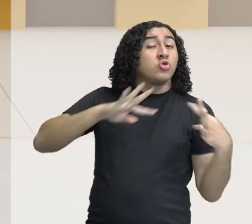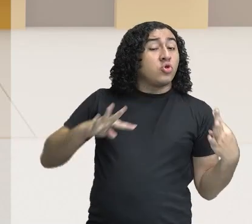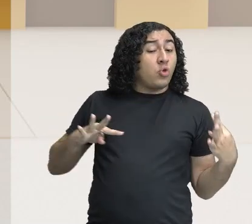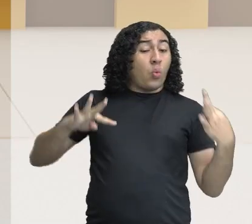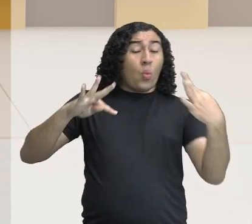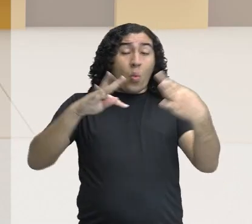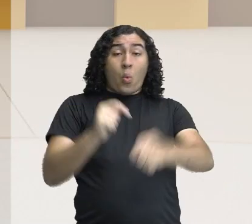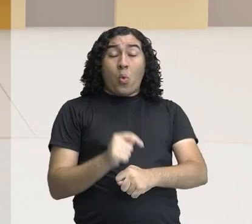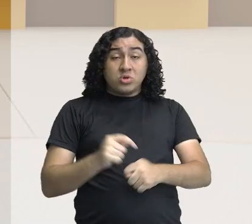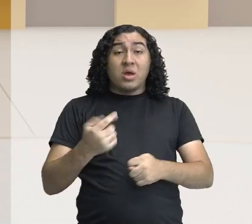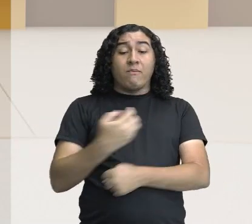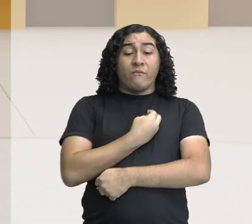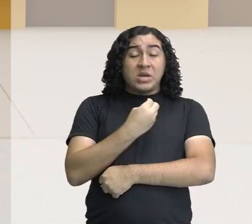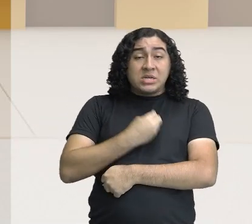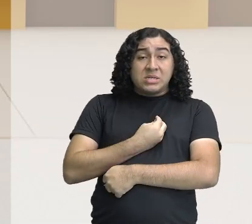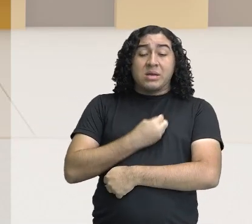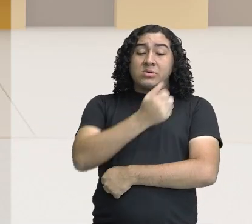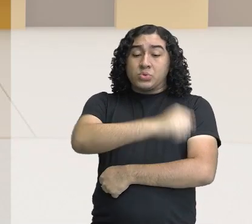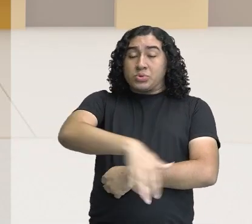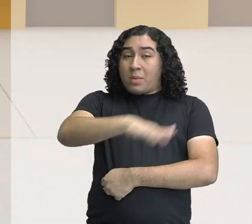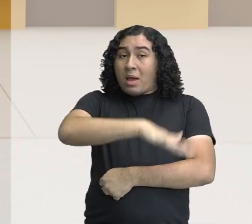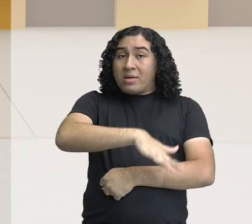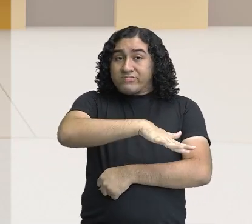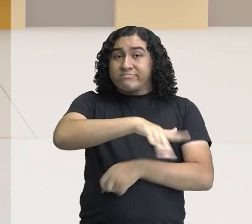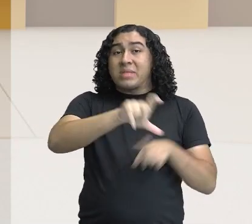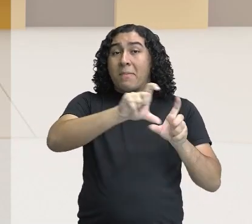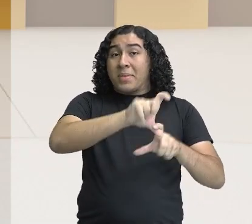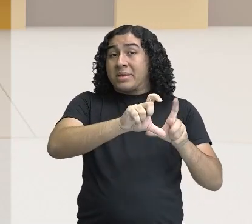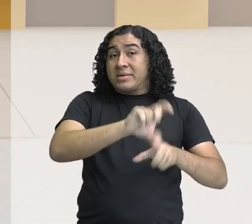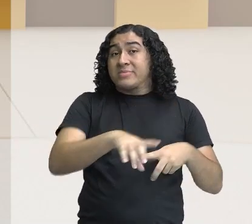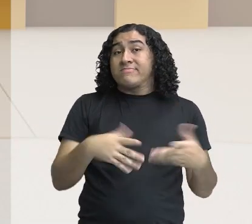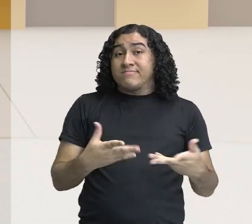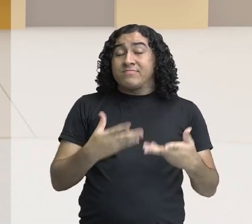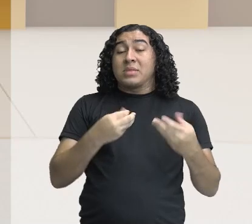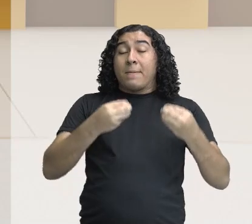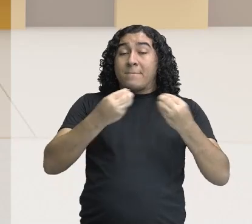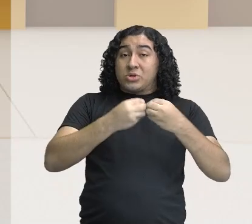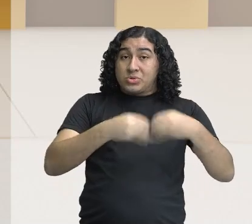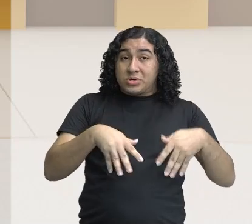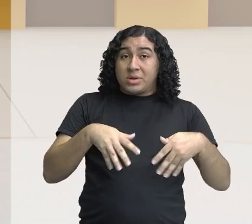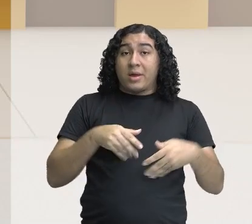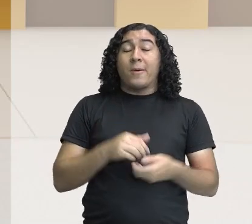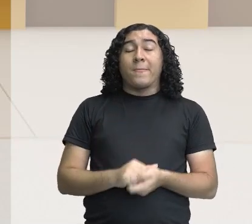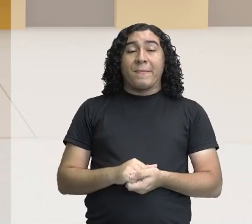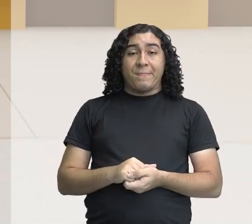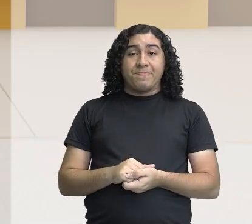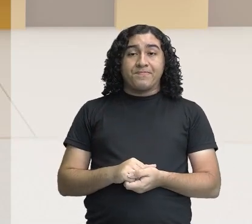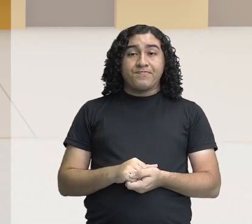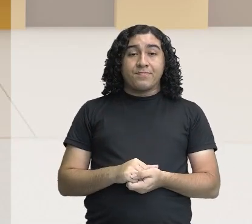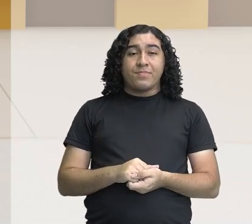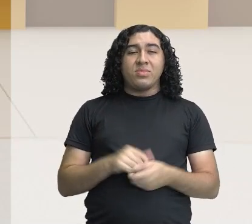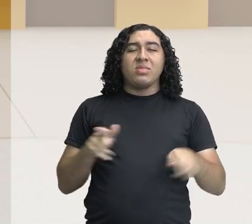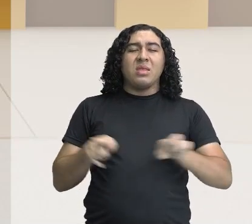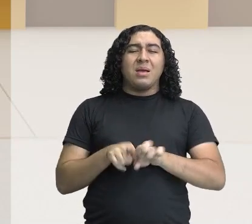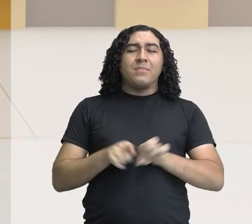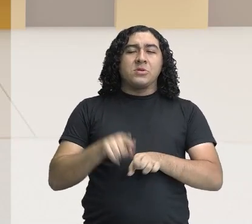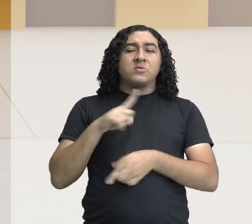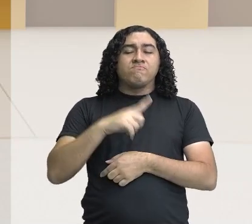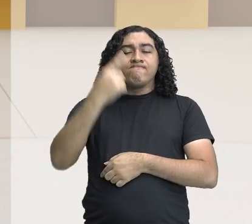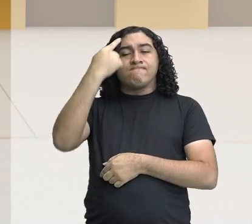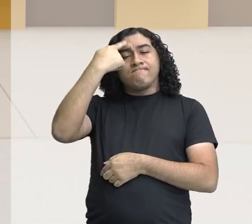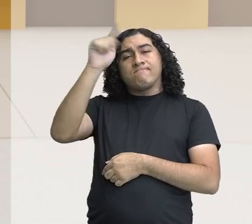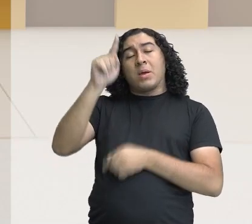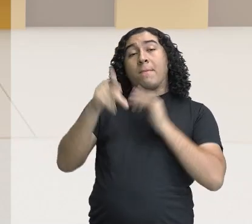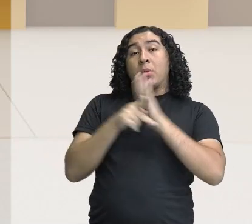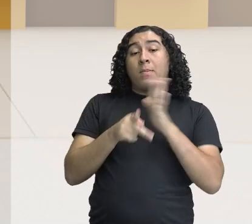naquele bioma, que dependem daquela região. É isso mesmo, professor, é isso mesmo. E aqui voltamos até aquela ideia da exploração